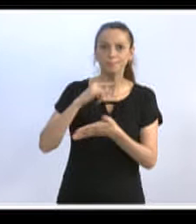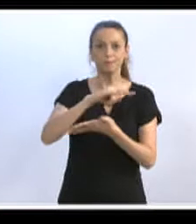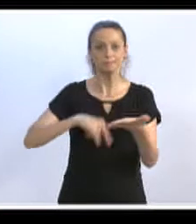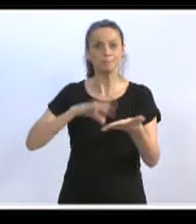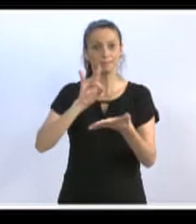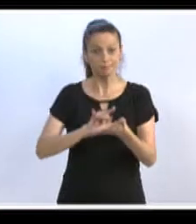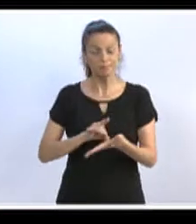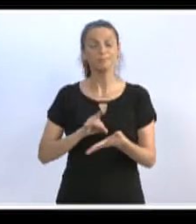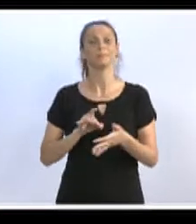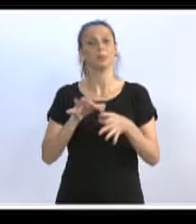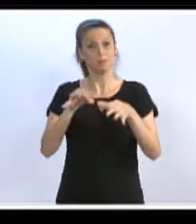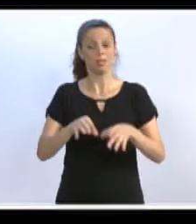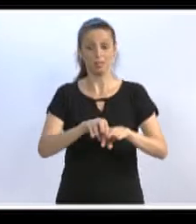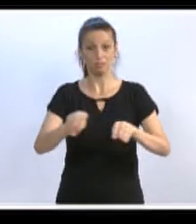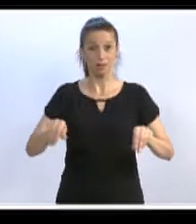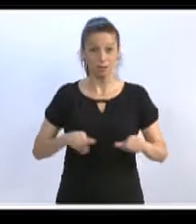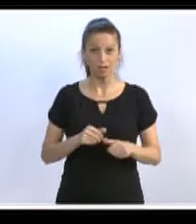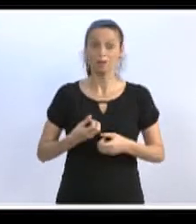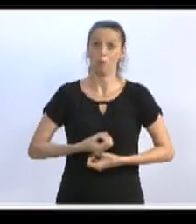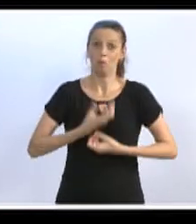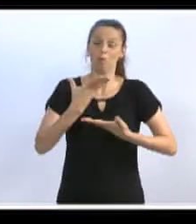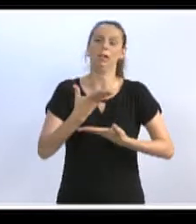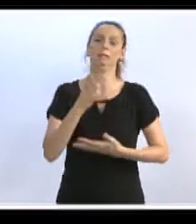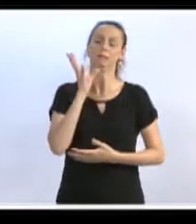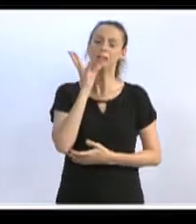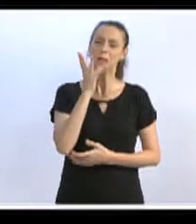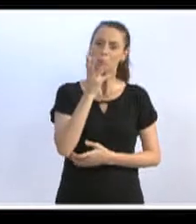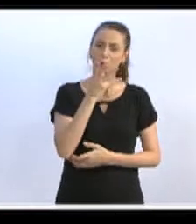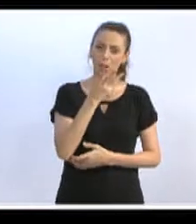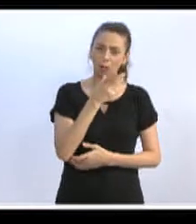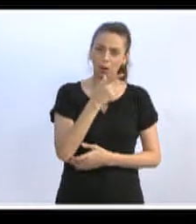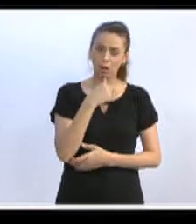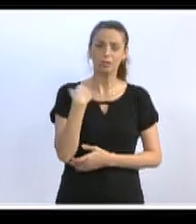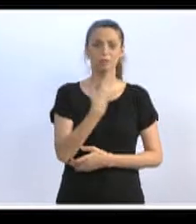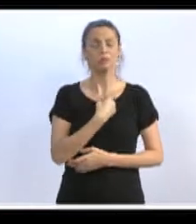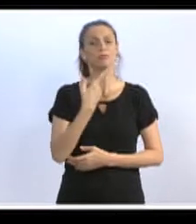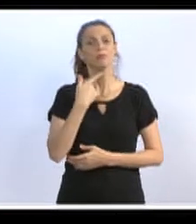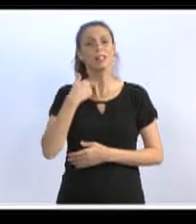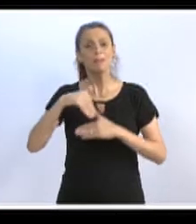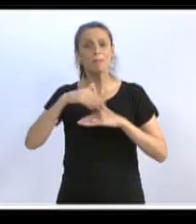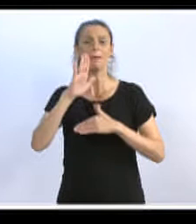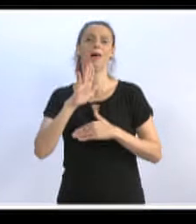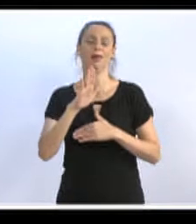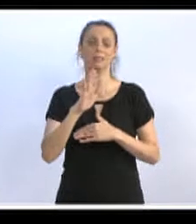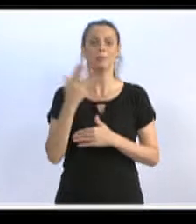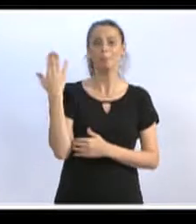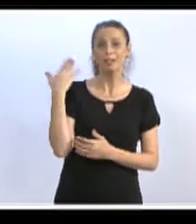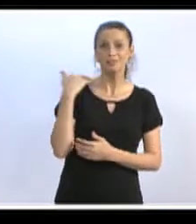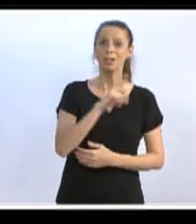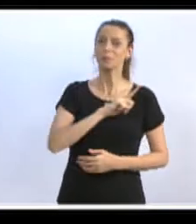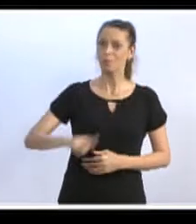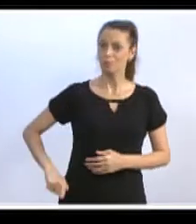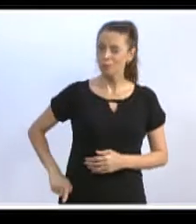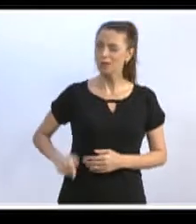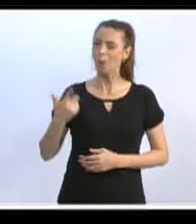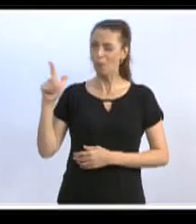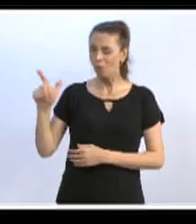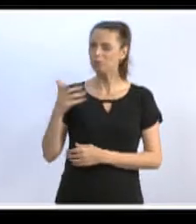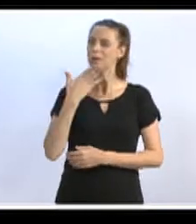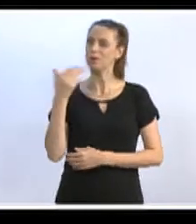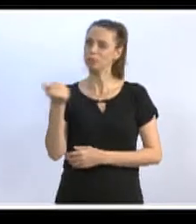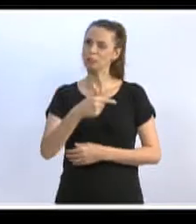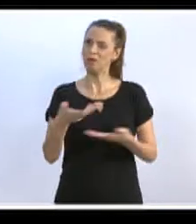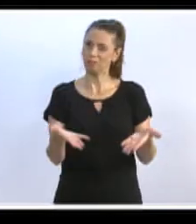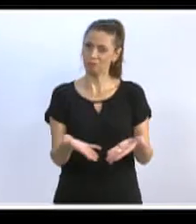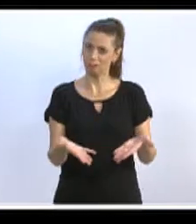comunidades confesso que a velocidade está muito aquém do que esperamos nos últimos anos governos praticamente nada se avançou muito pouco